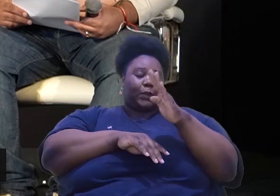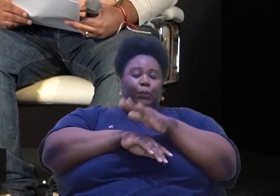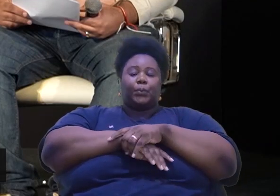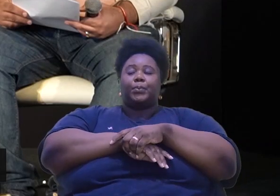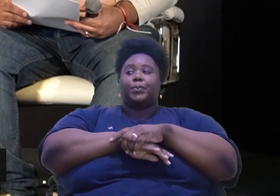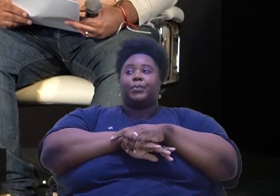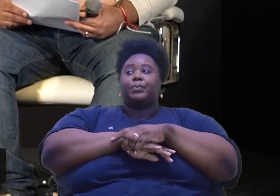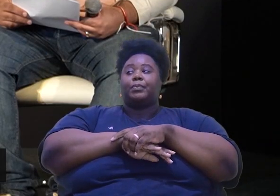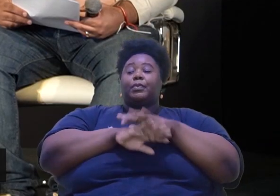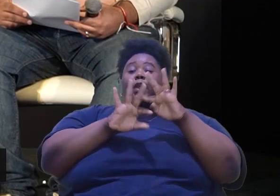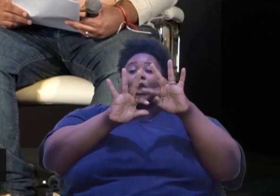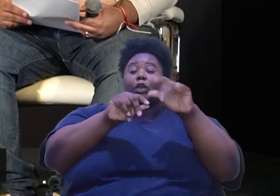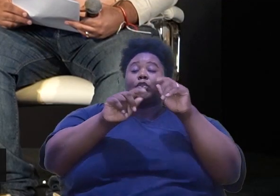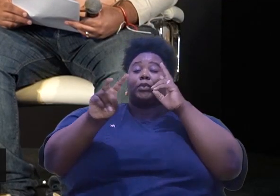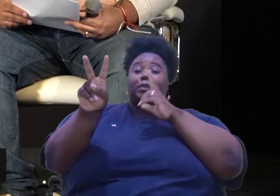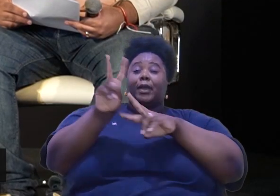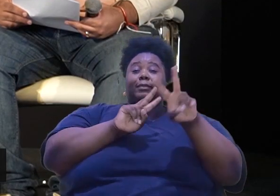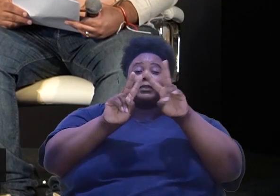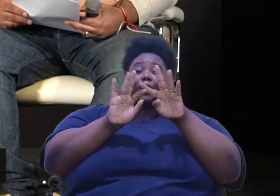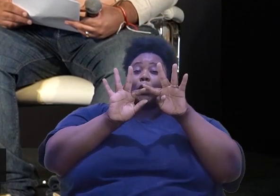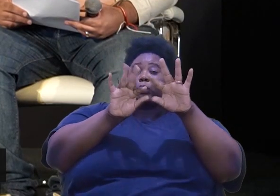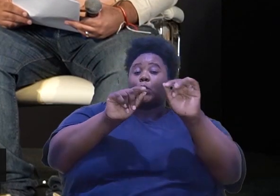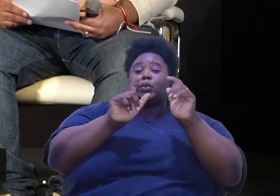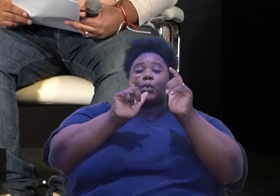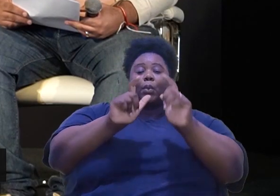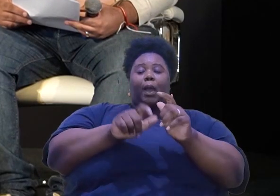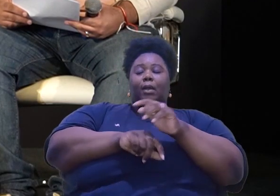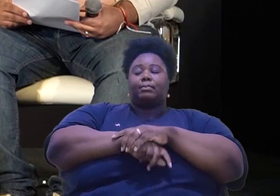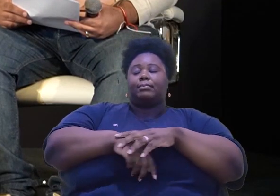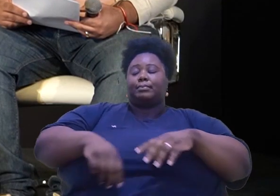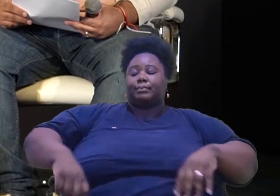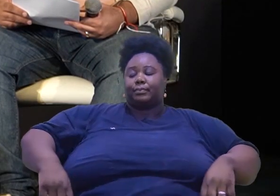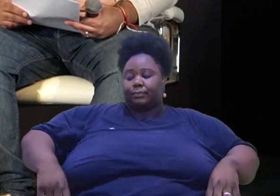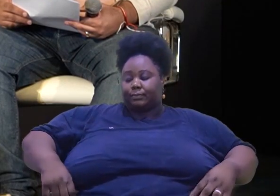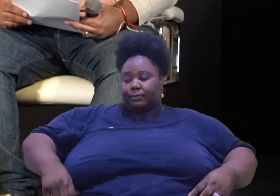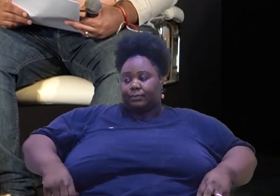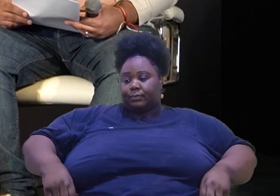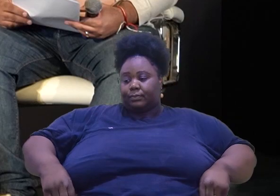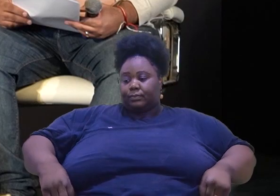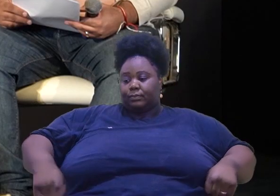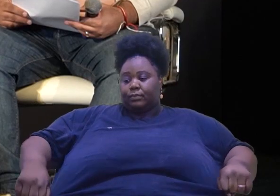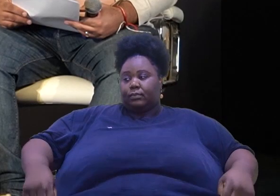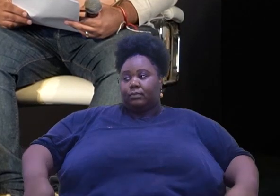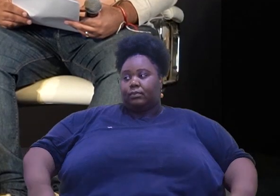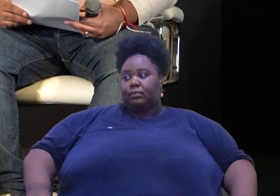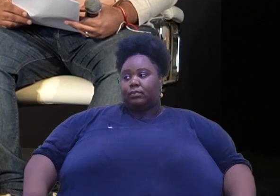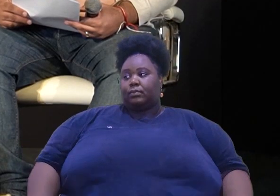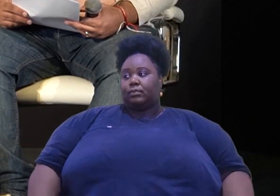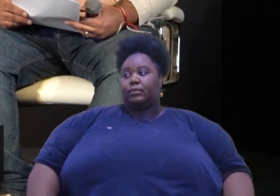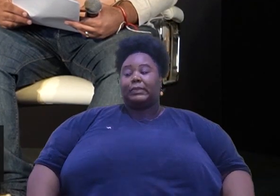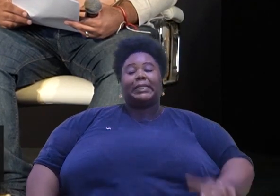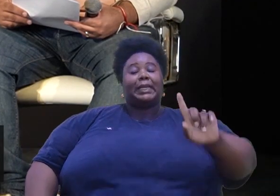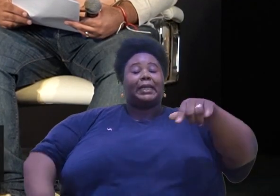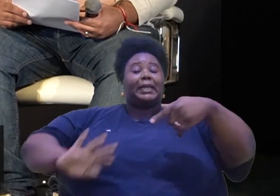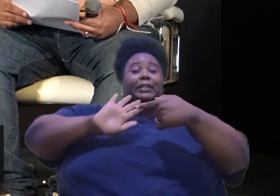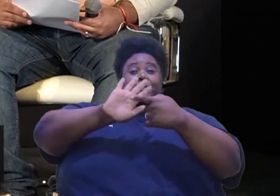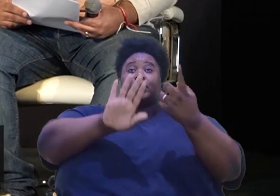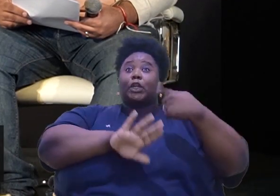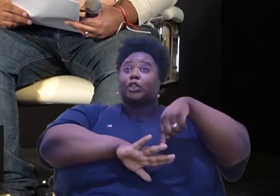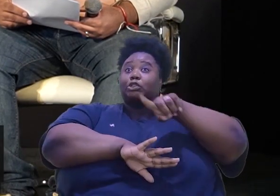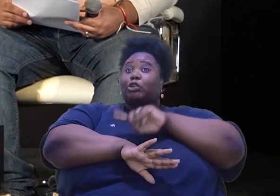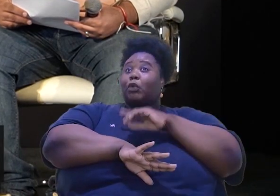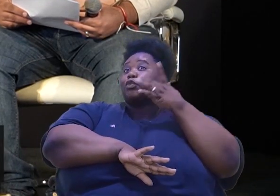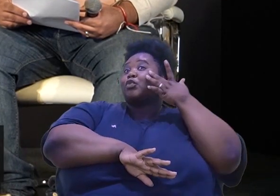em todos os aspectos, né, em todas as nuances. E eu acho que essa exposição, nós mesmos